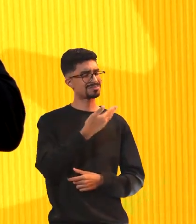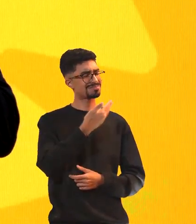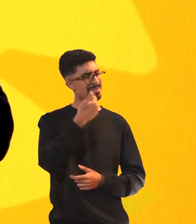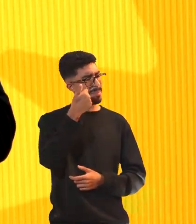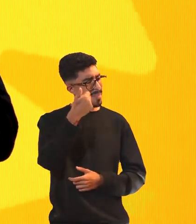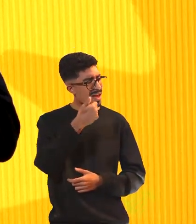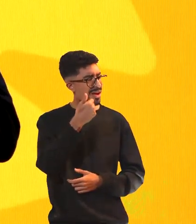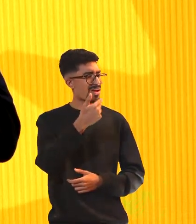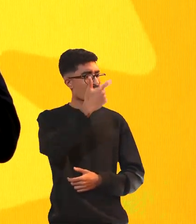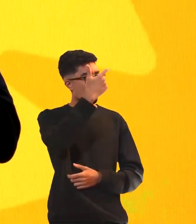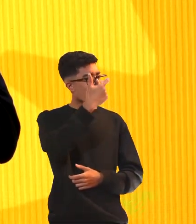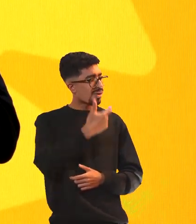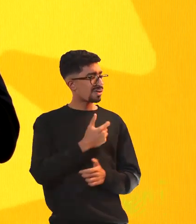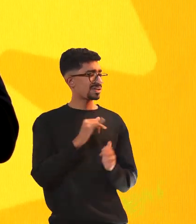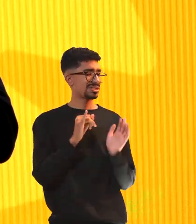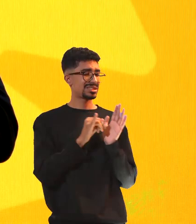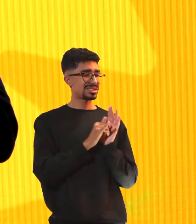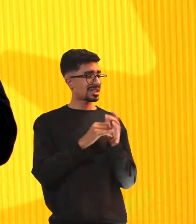foi apedrejada.